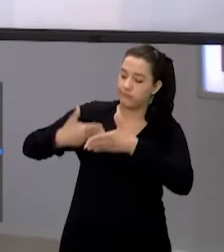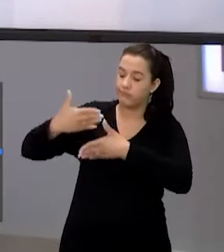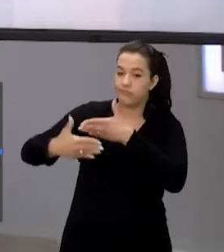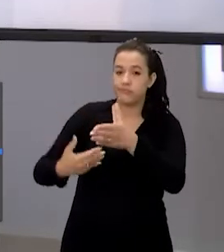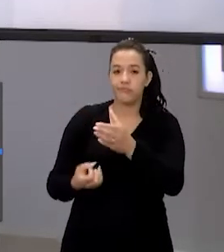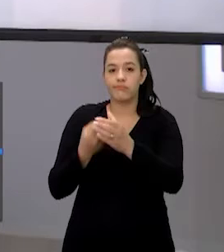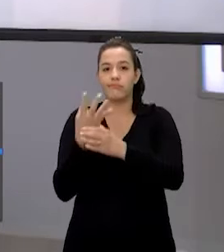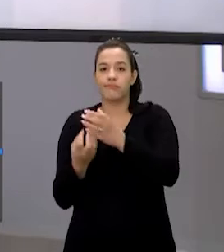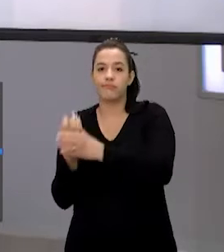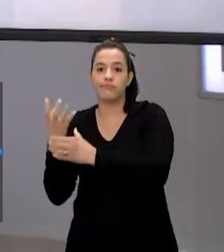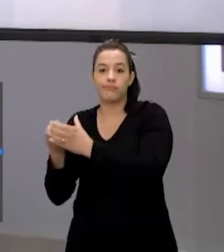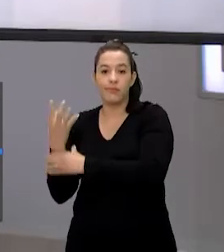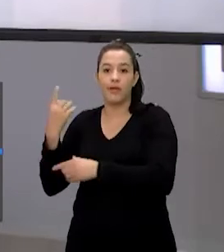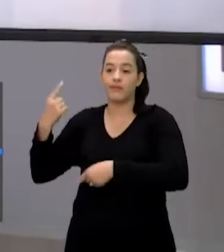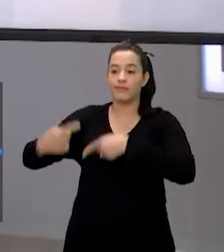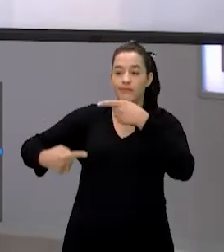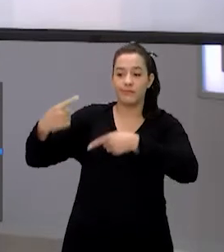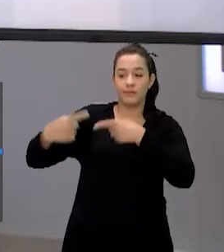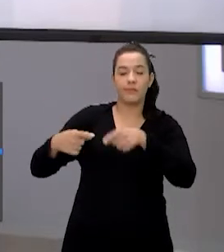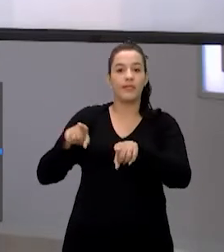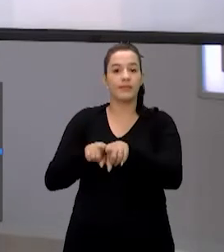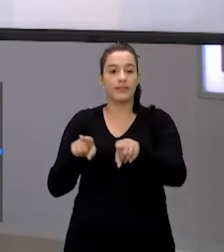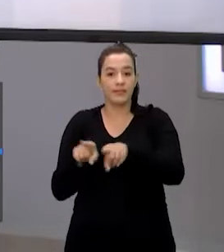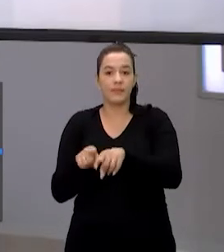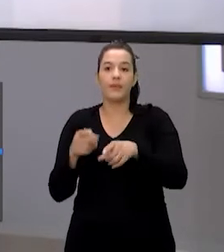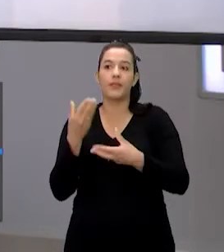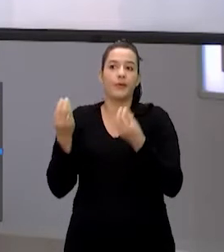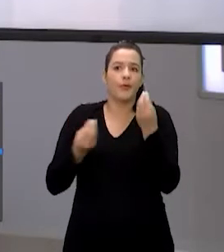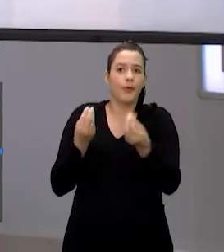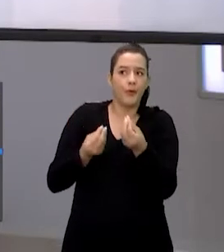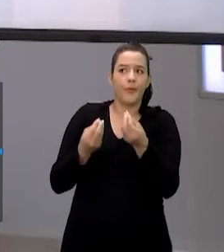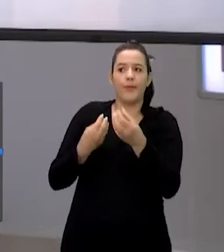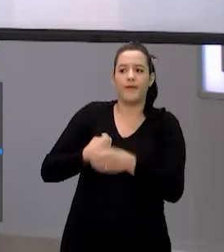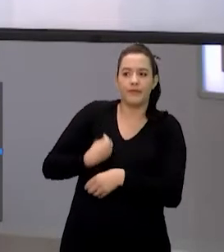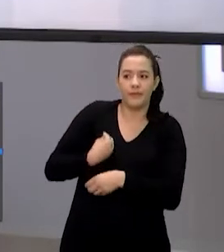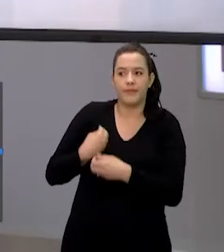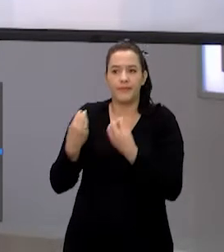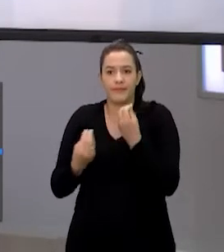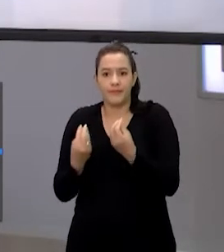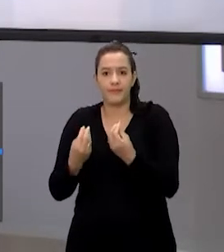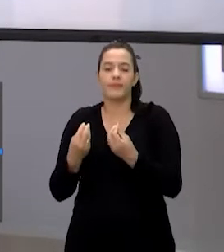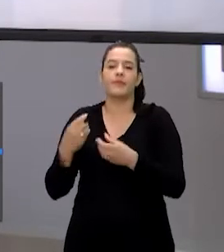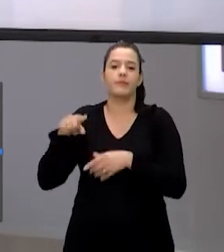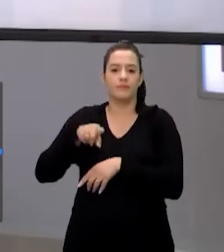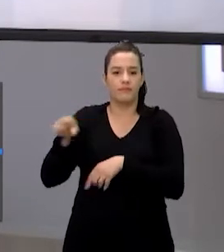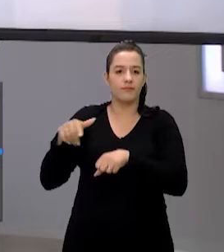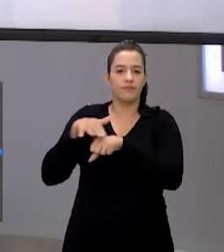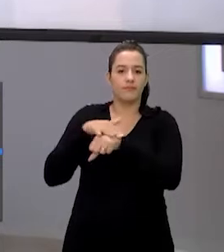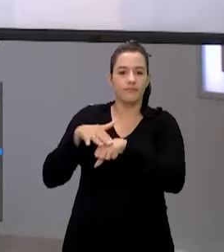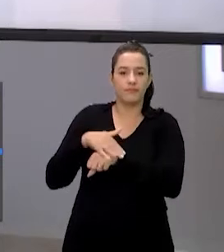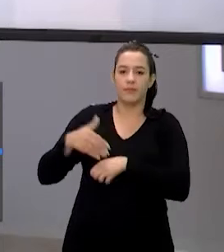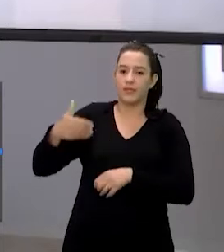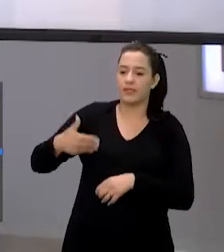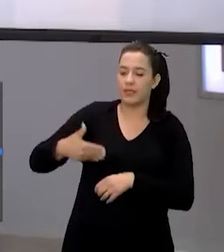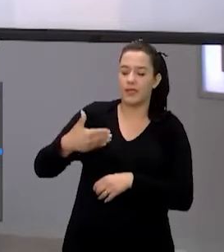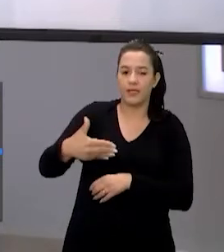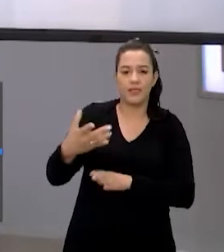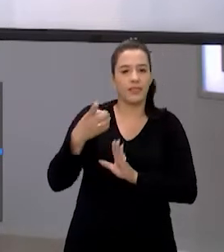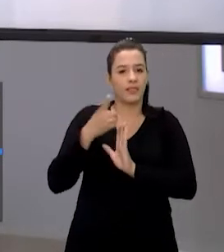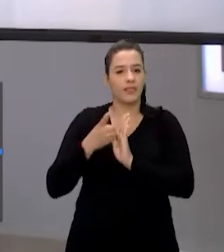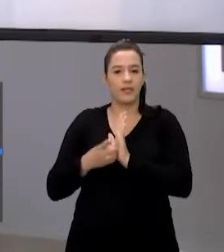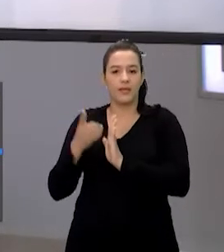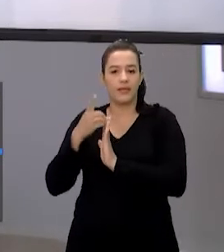respeito da origem da vida também foram surgindo. E aí, cada década e cada época